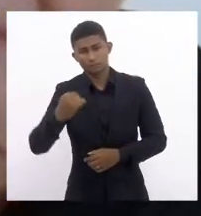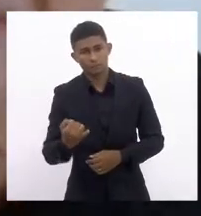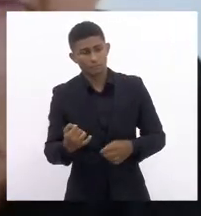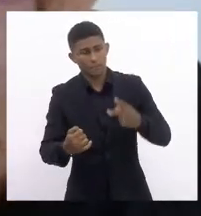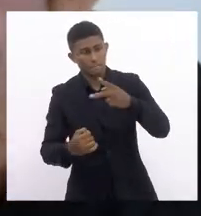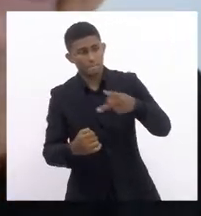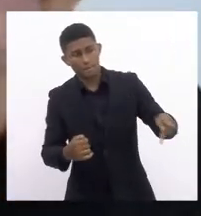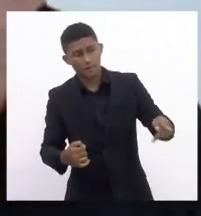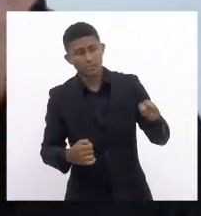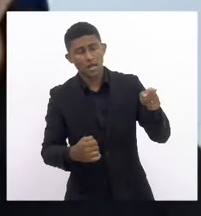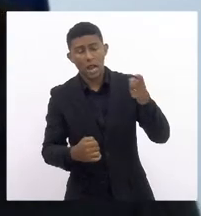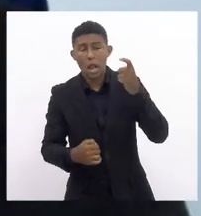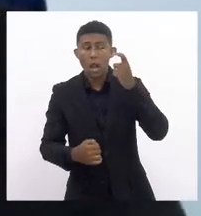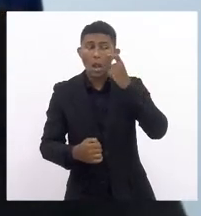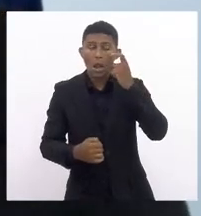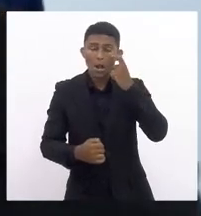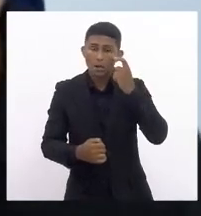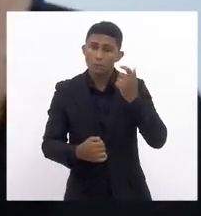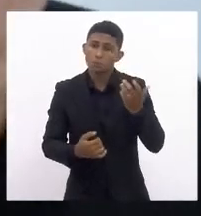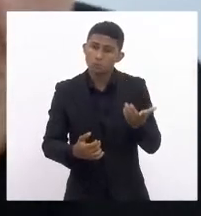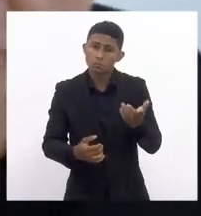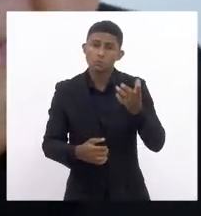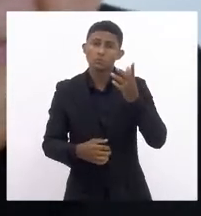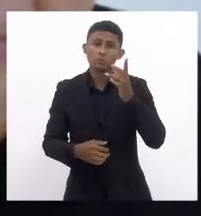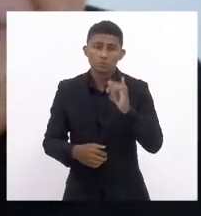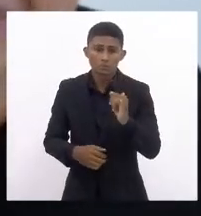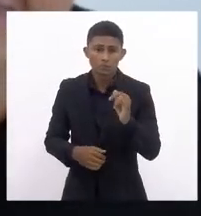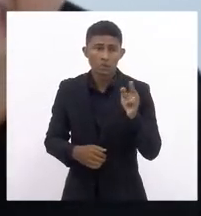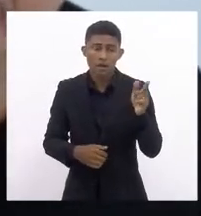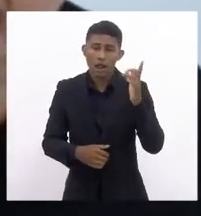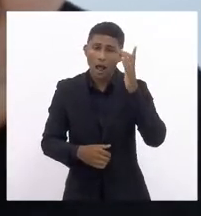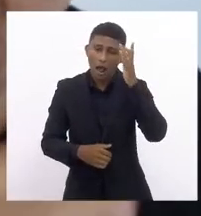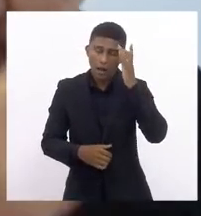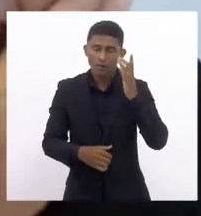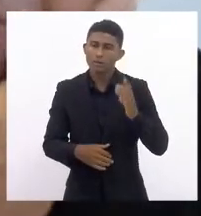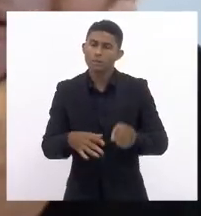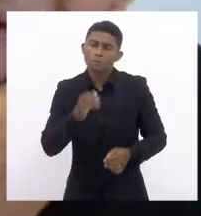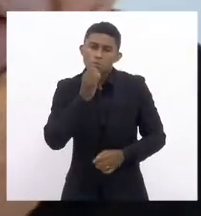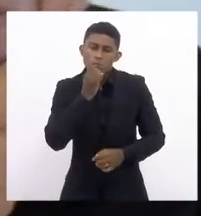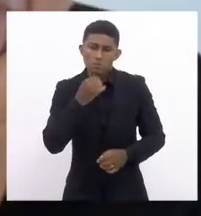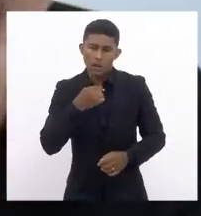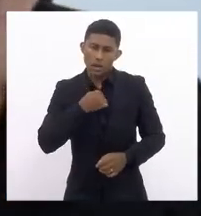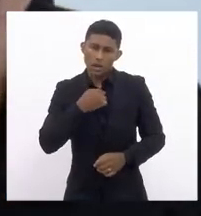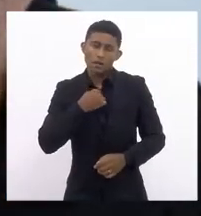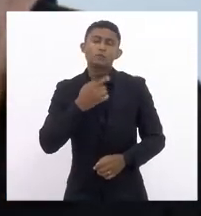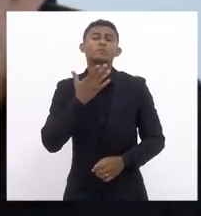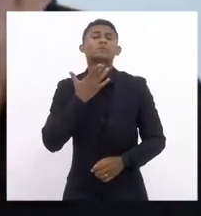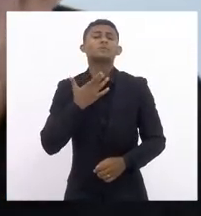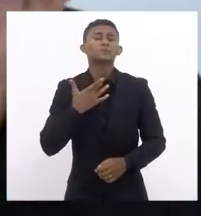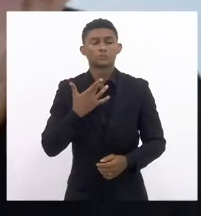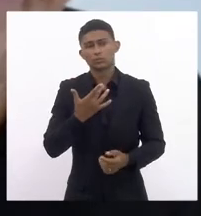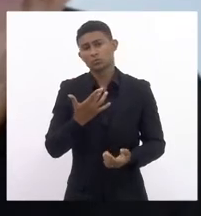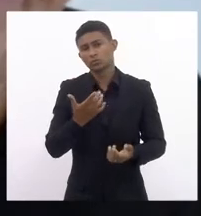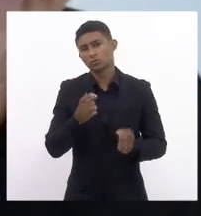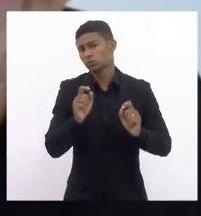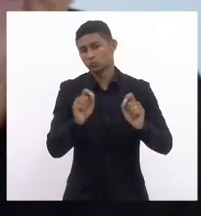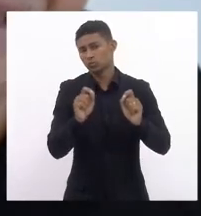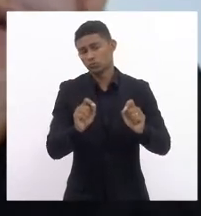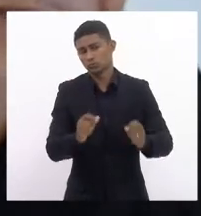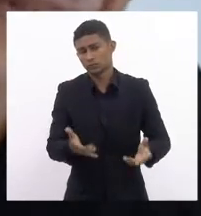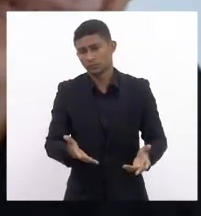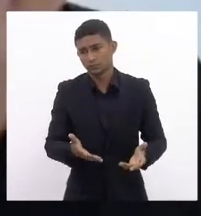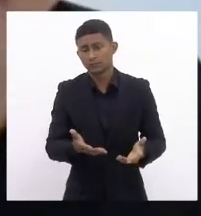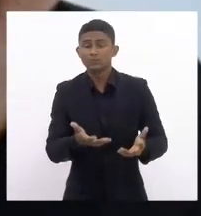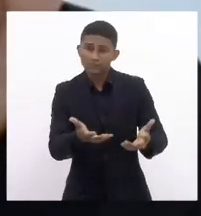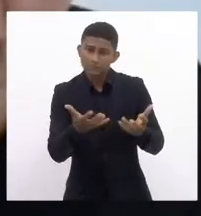analisasse e se achasse. Né, a minha motivação é uma motivação para fazer